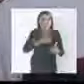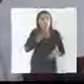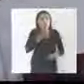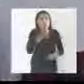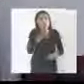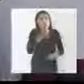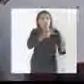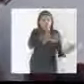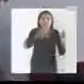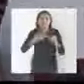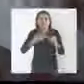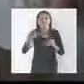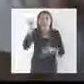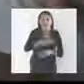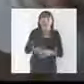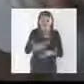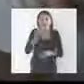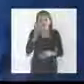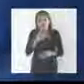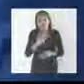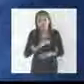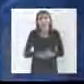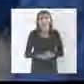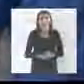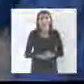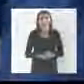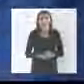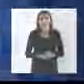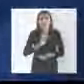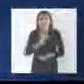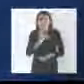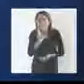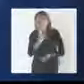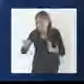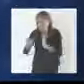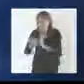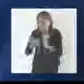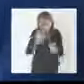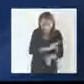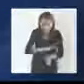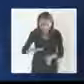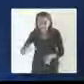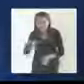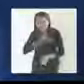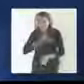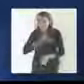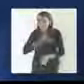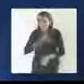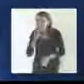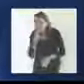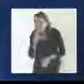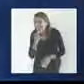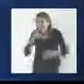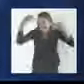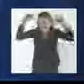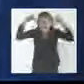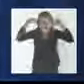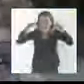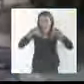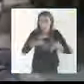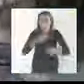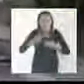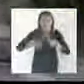avô, no São Francisco, e depois vim pra cá com meus pais. Ele vinha com um monte de amiguinho. Tia, me dá aí um copo com água